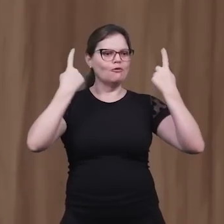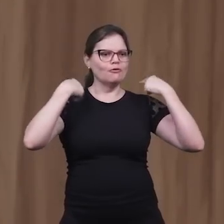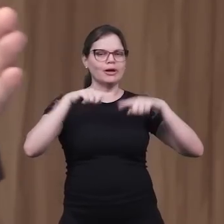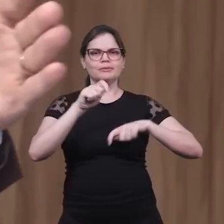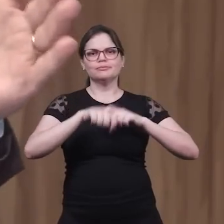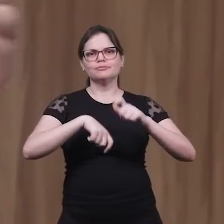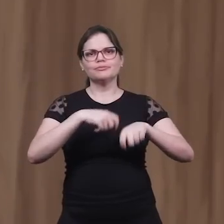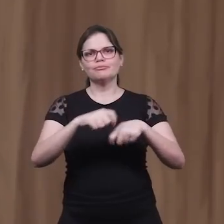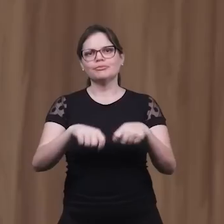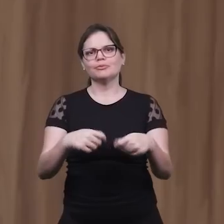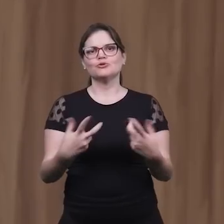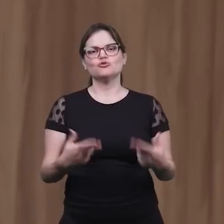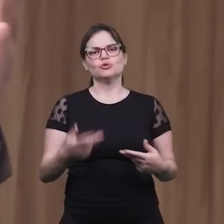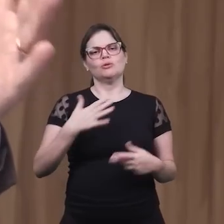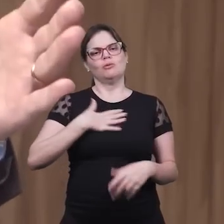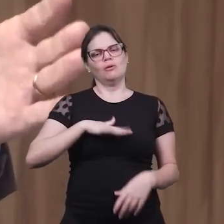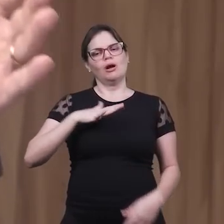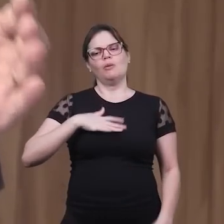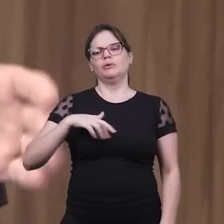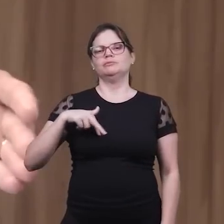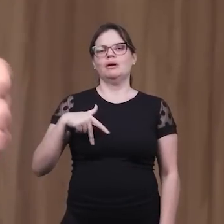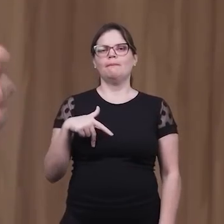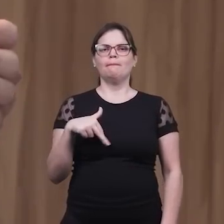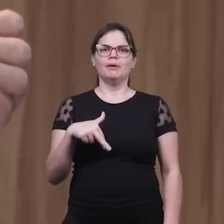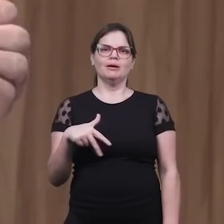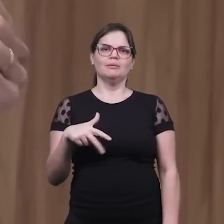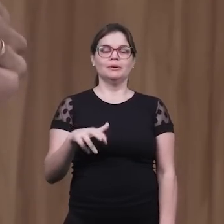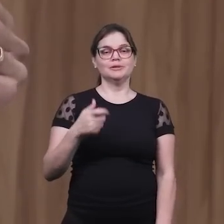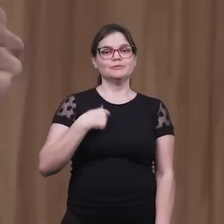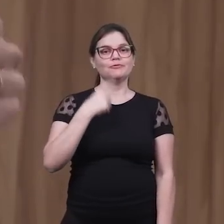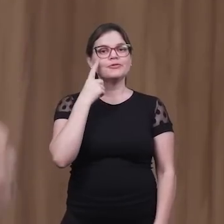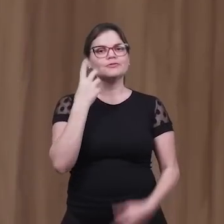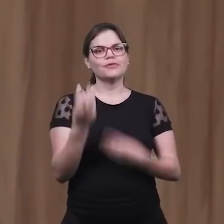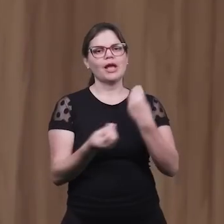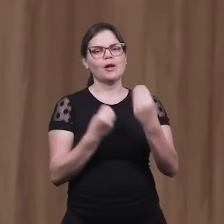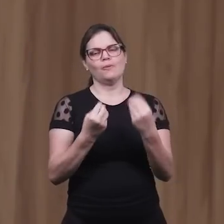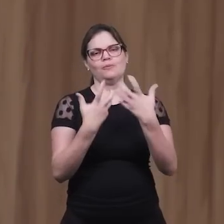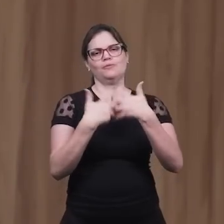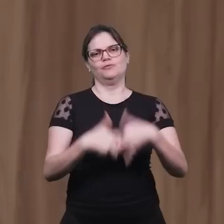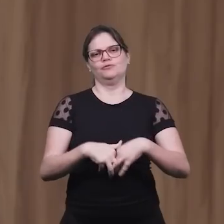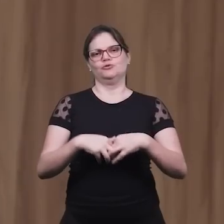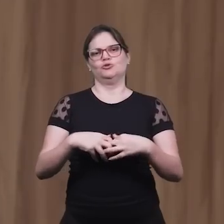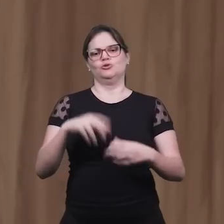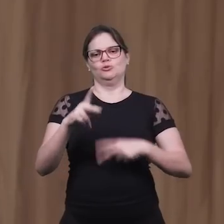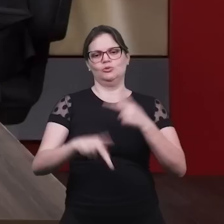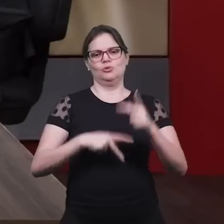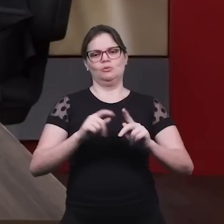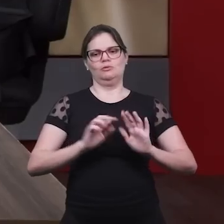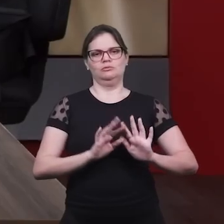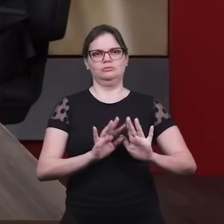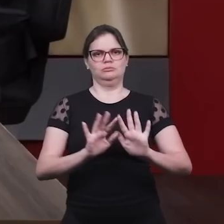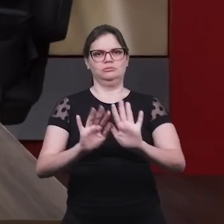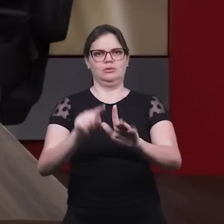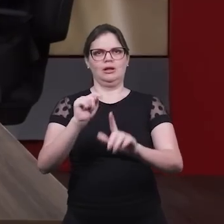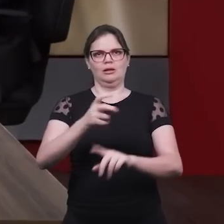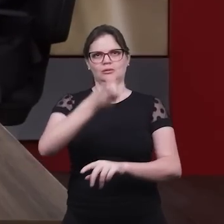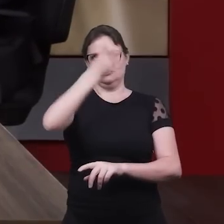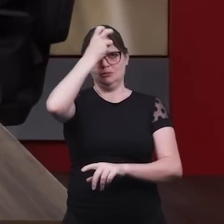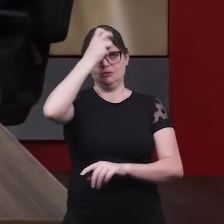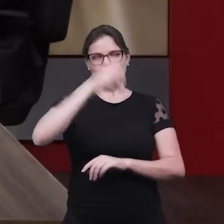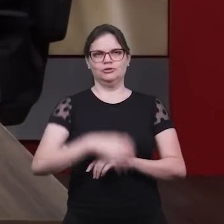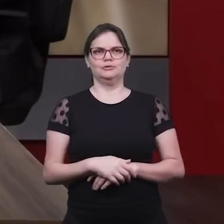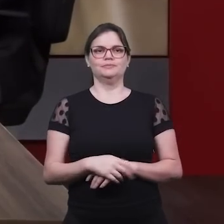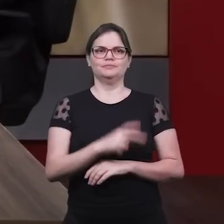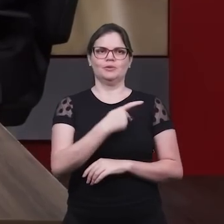pouco do que foi a caminhada do povo ali no Egito, né? Pastor Luiz Eugênio,